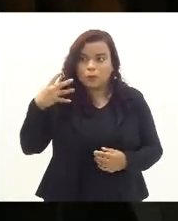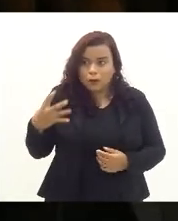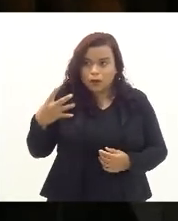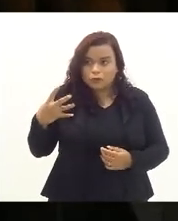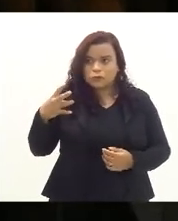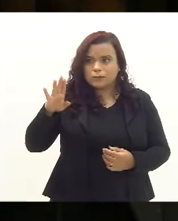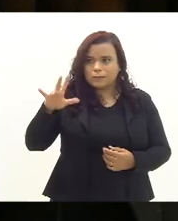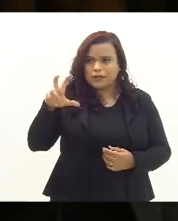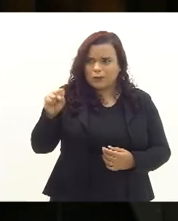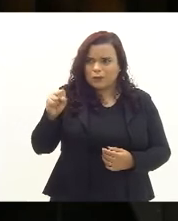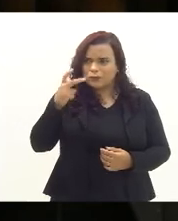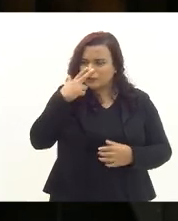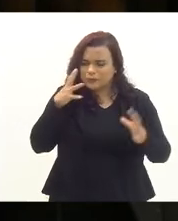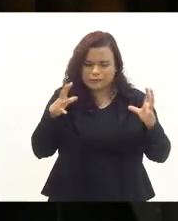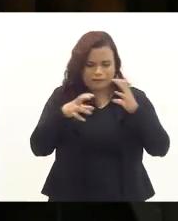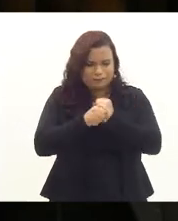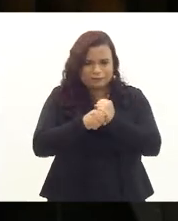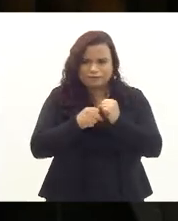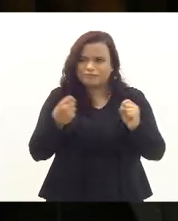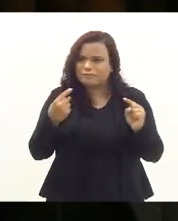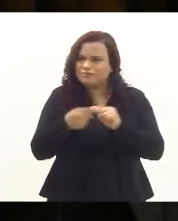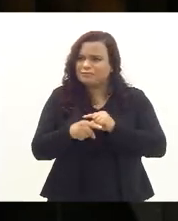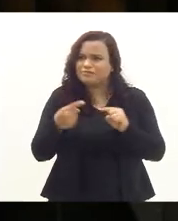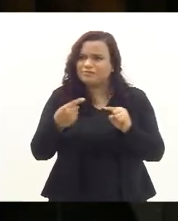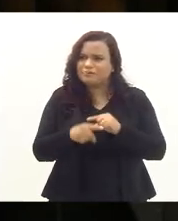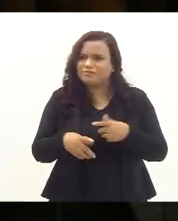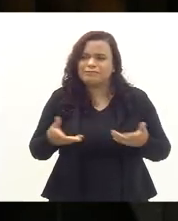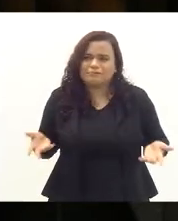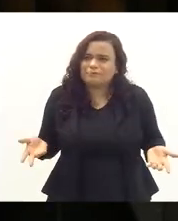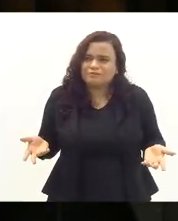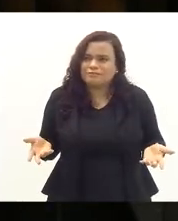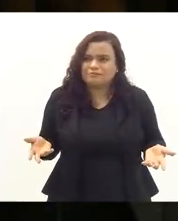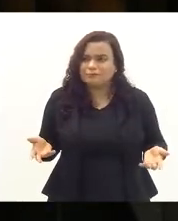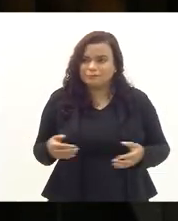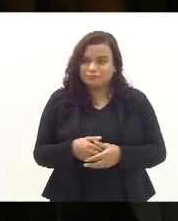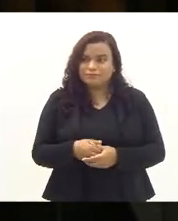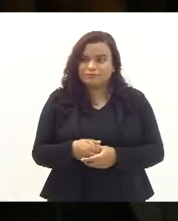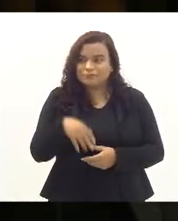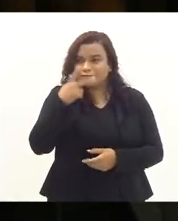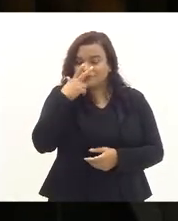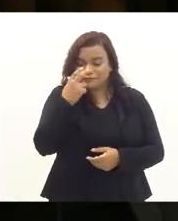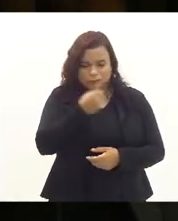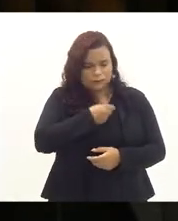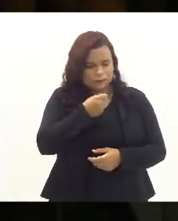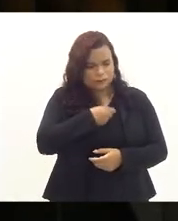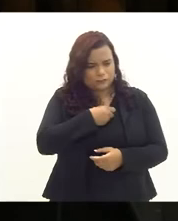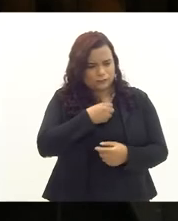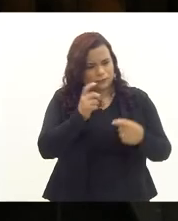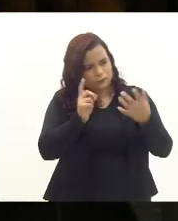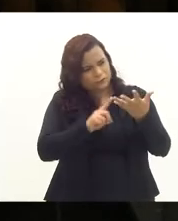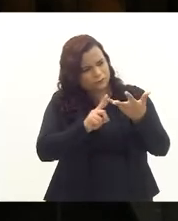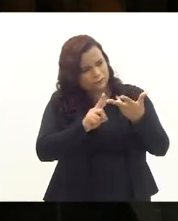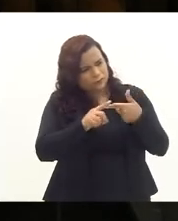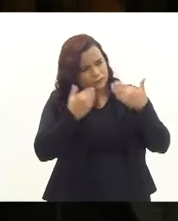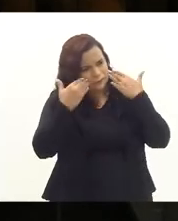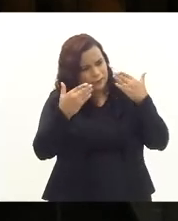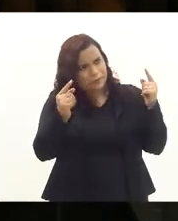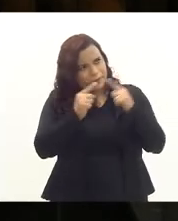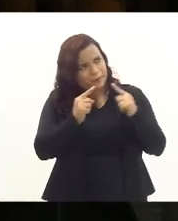não vai fechar os números não estão conduzindo a